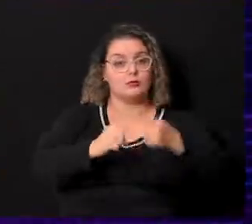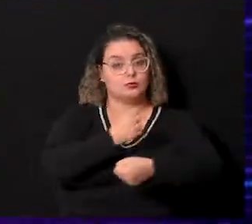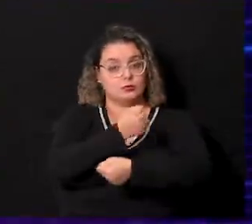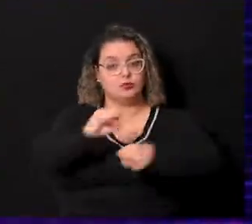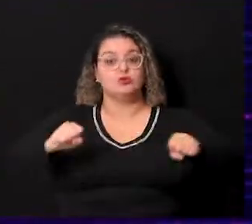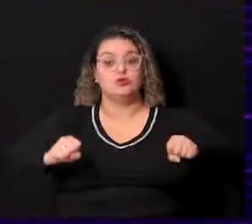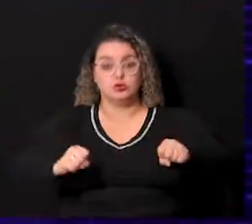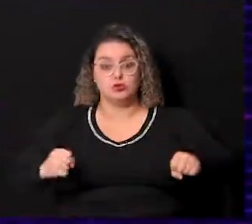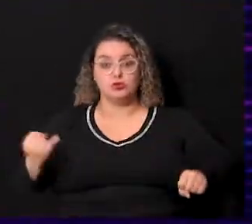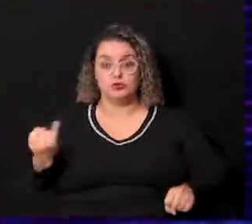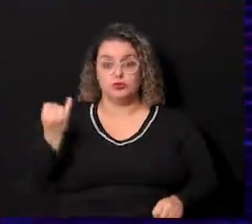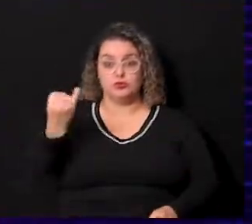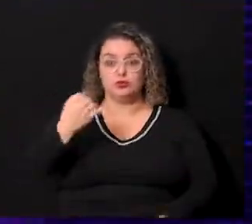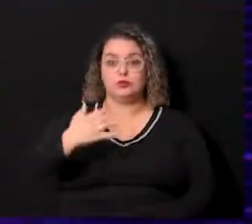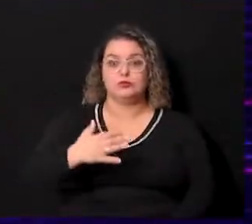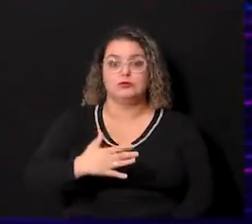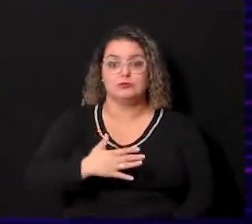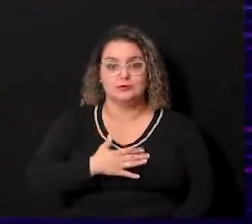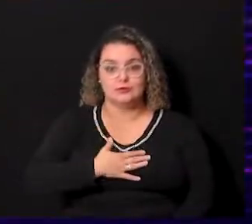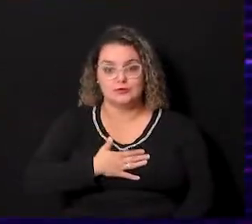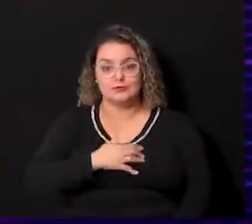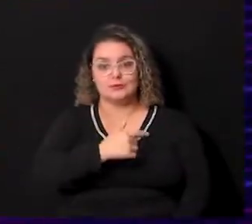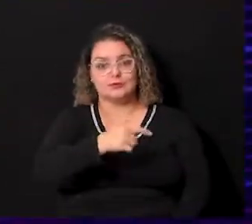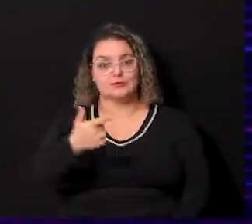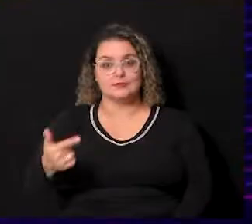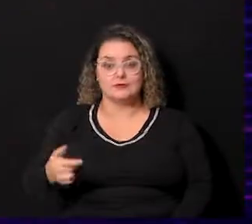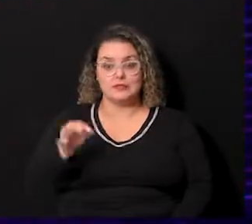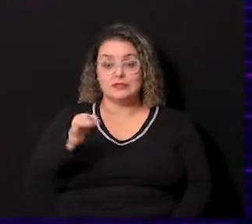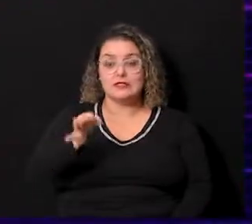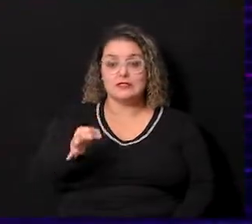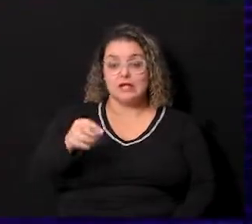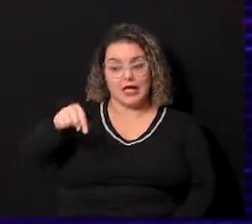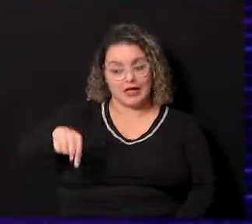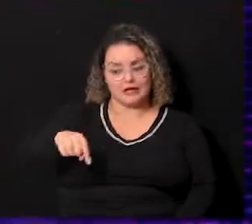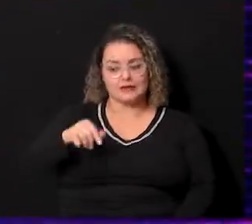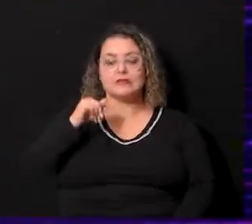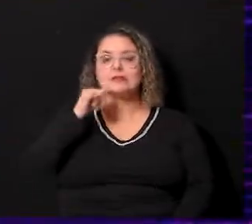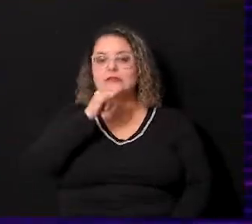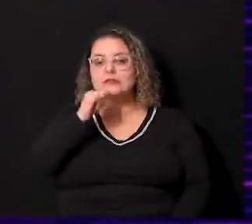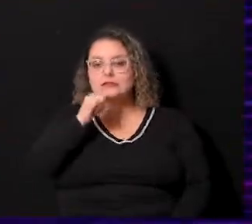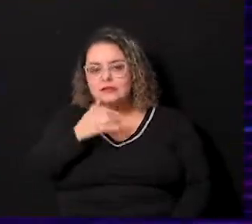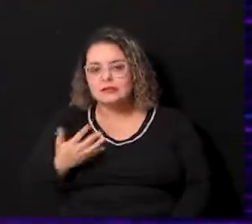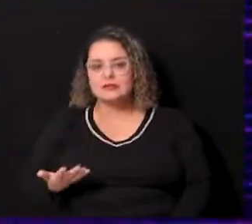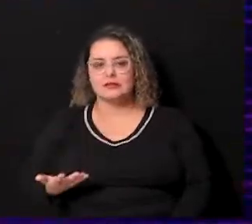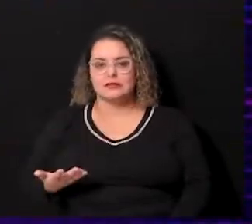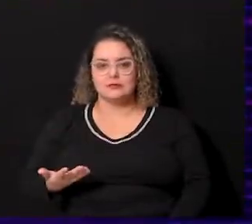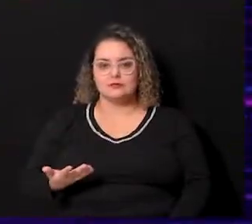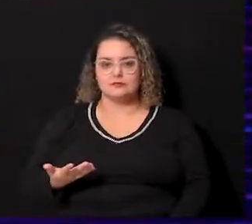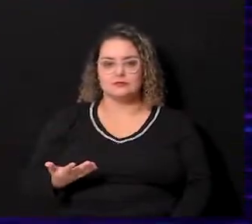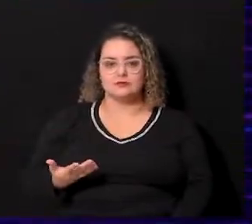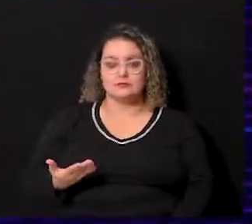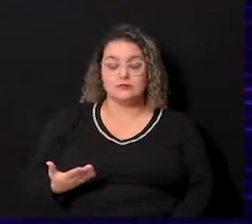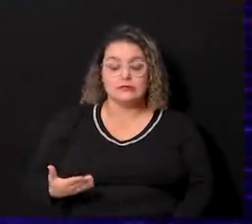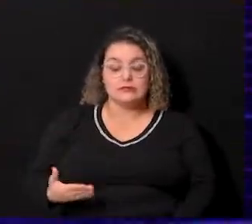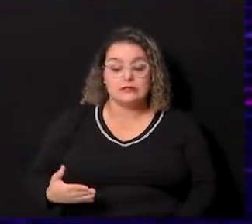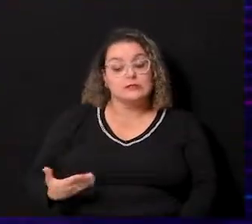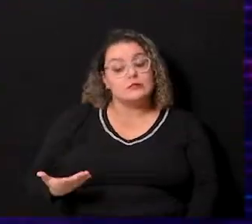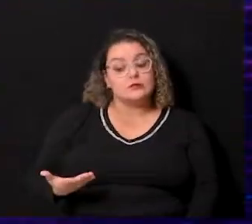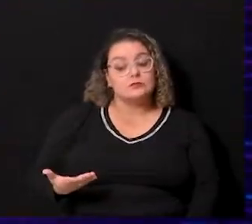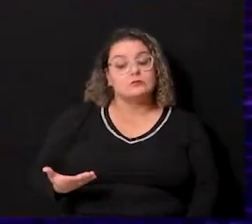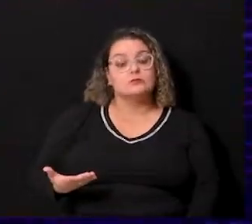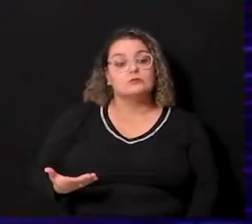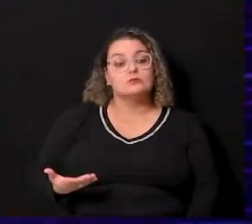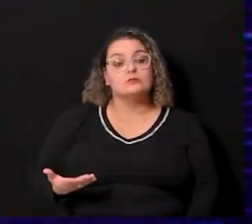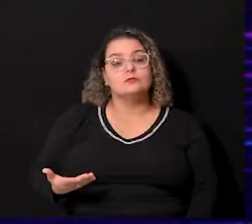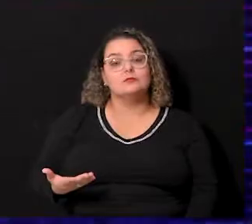grande, muito importante para mim, porque eu não tinha essa certeza, né, aqui na Itália. Então, você